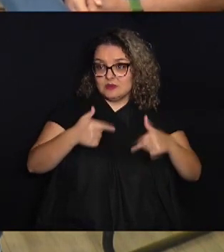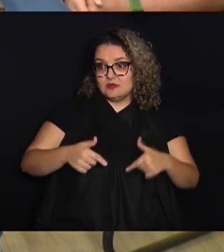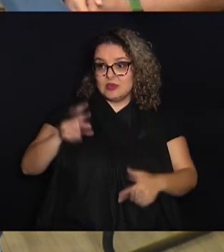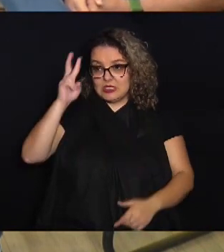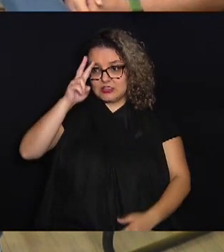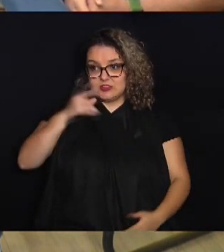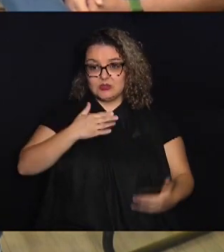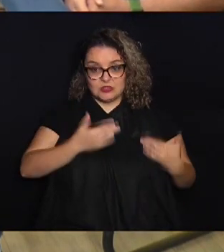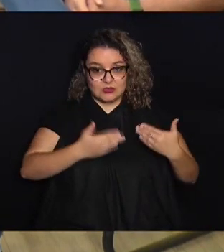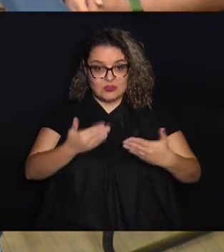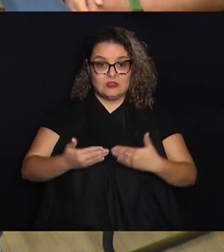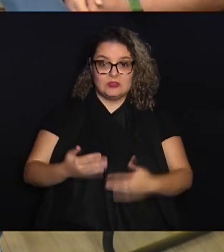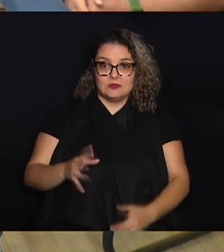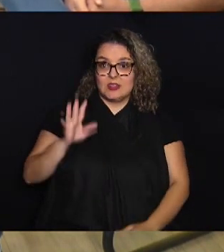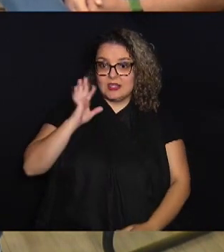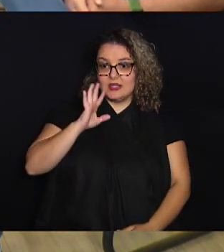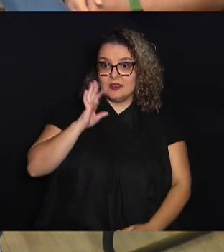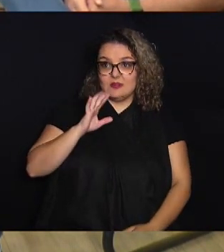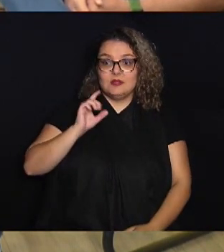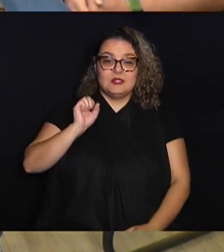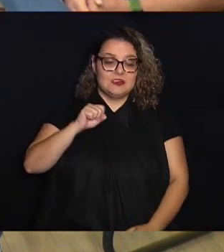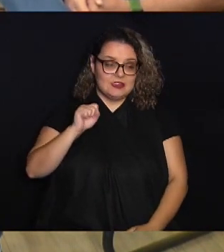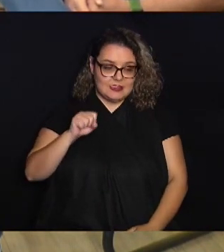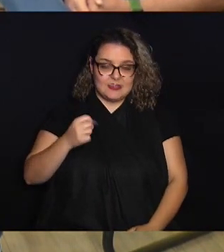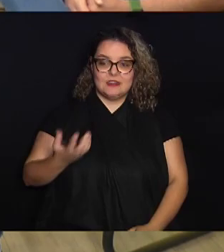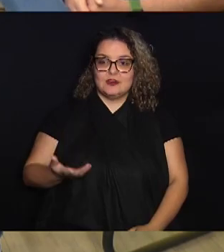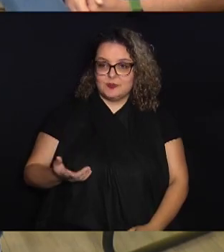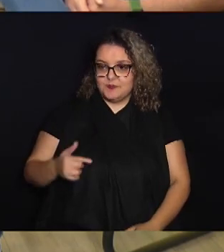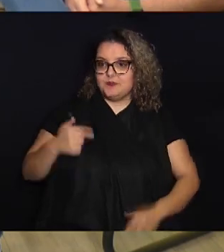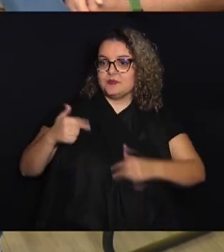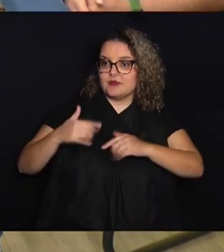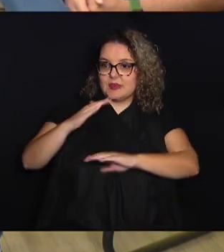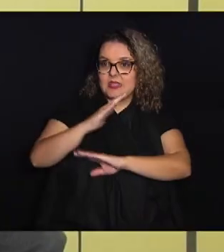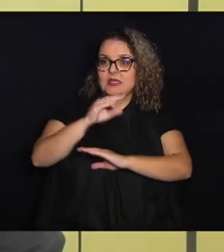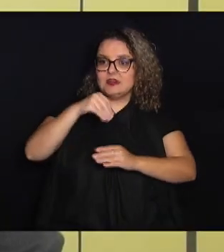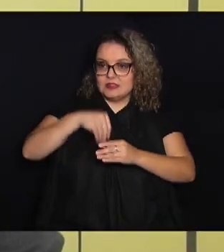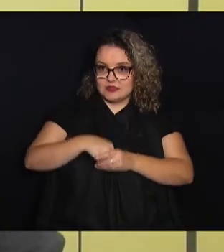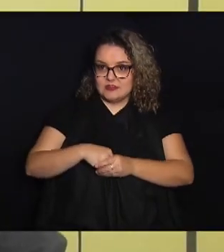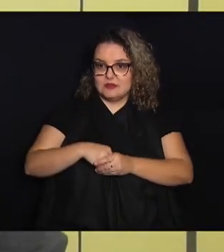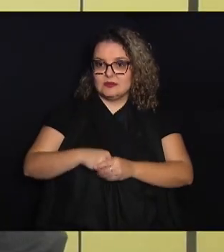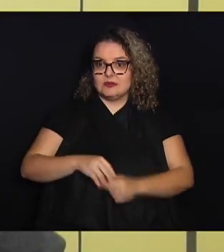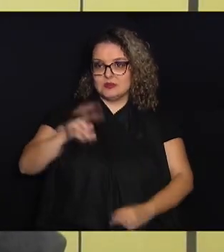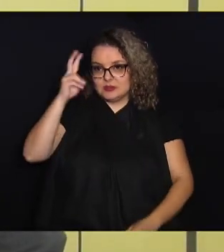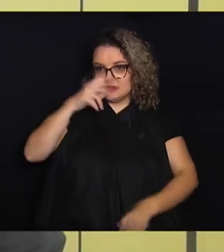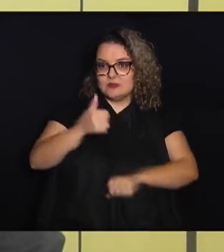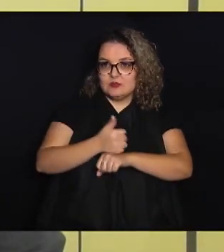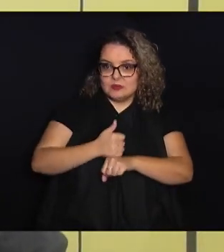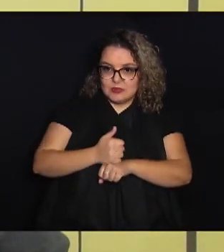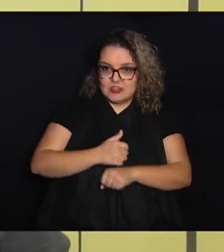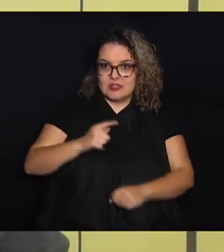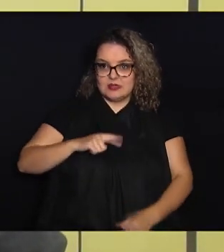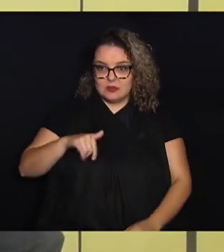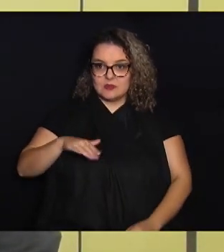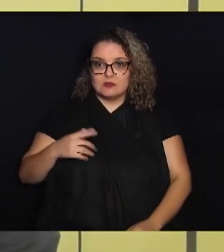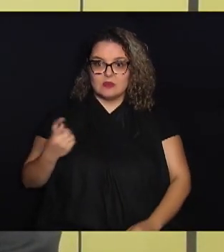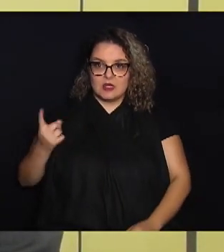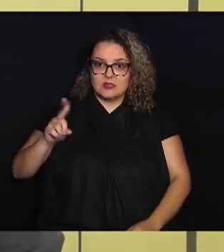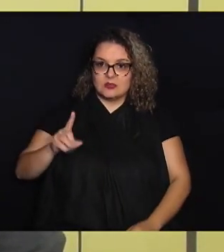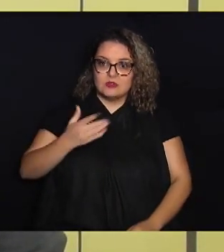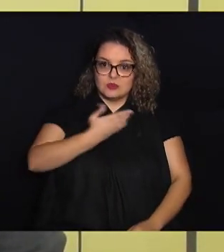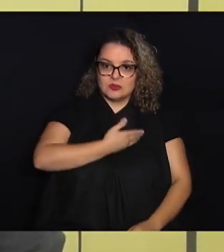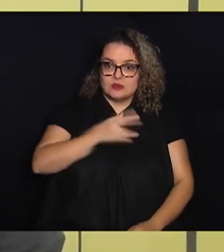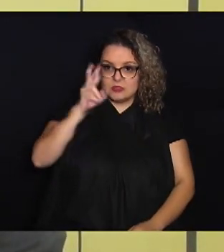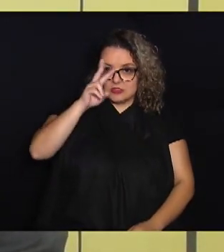resgate histórico bem bacana, né, Irene? Isso, eu trabalho aqui na Câmara de Campinas, sou historiadora, temos mais um colega que também é historiador aqui